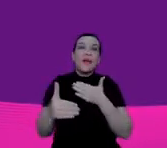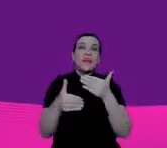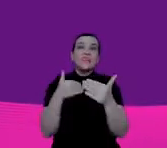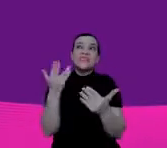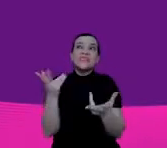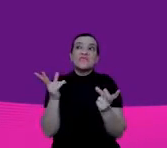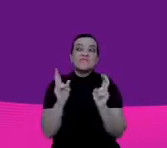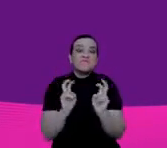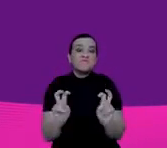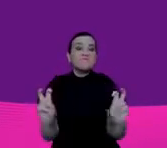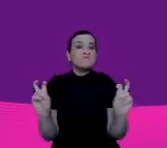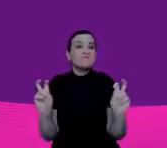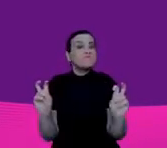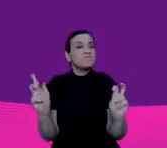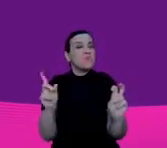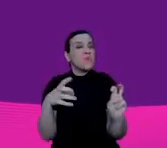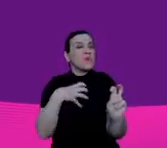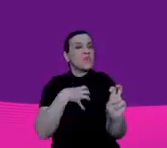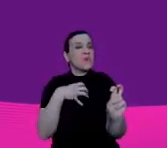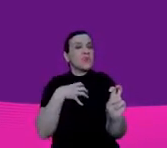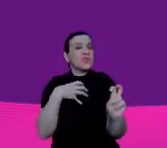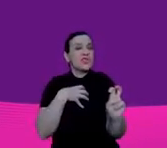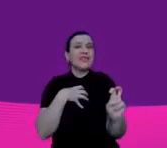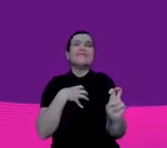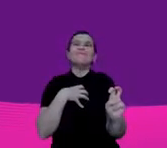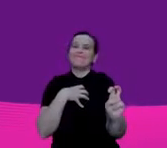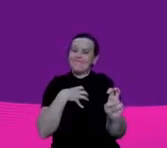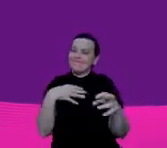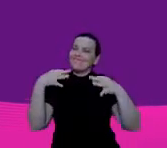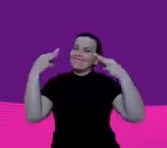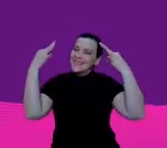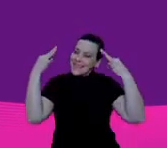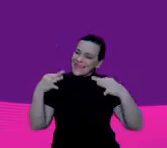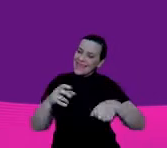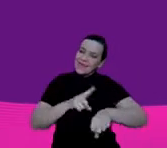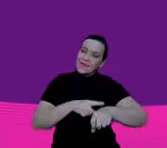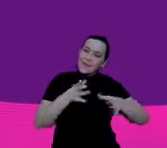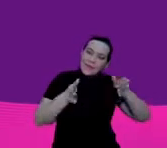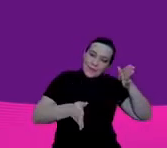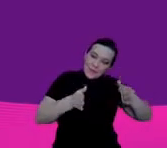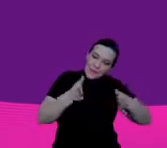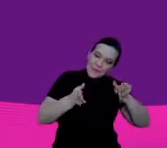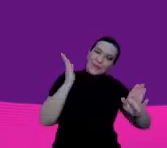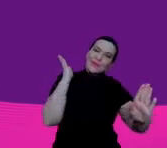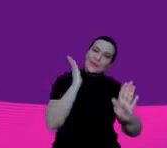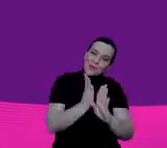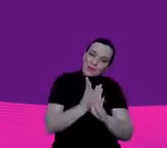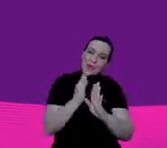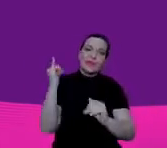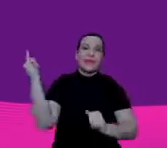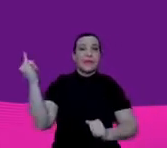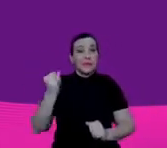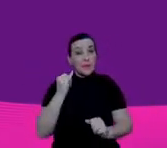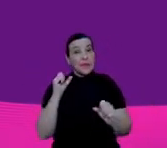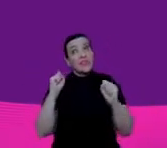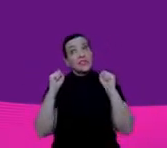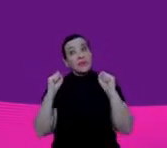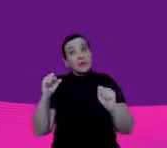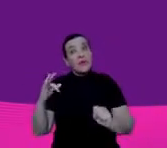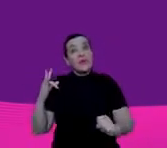esse seria o momento ideal até, né? De a gente conseguir fazer o diagnóstico. Isso talvez seja possível no futuro através